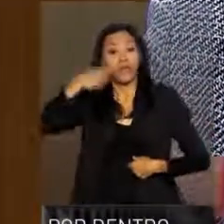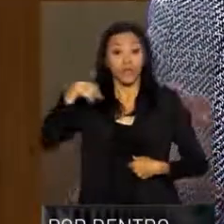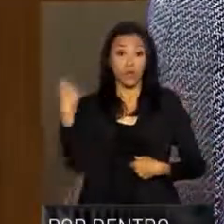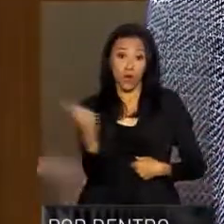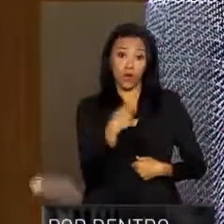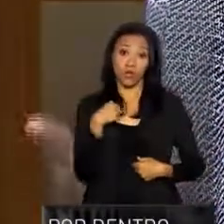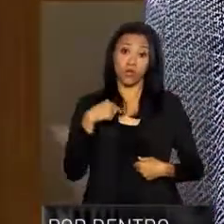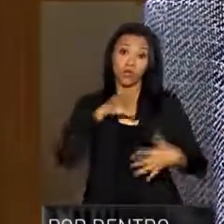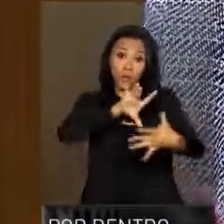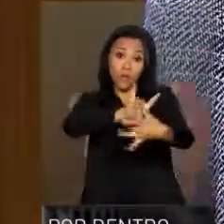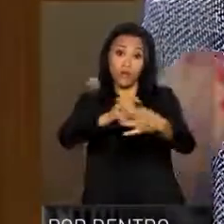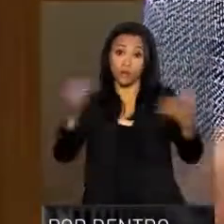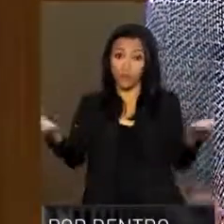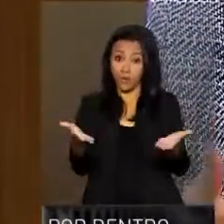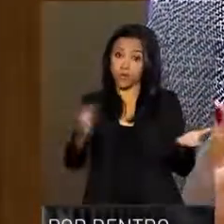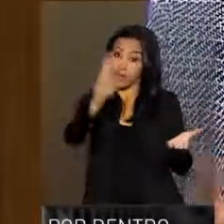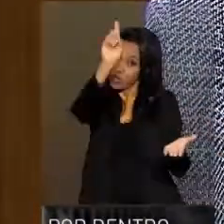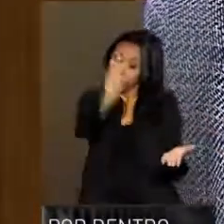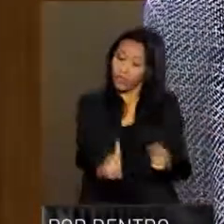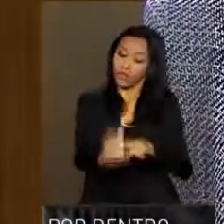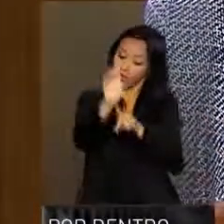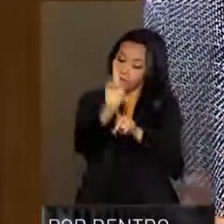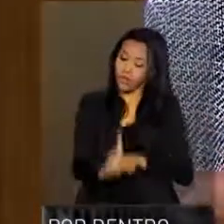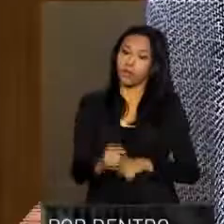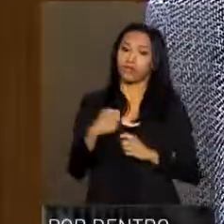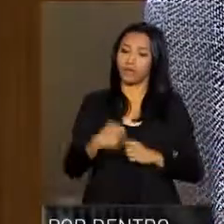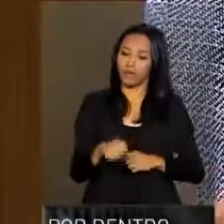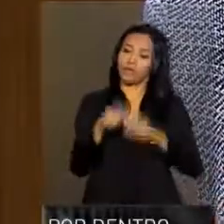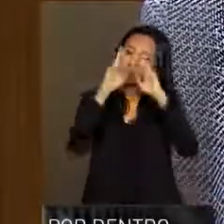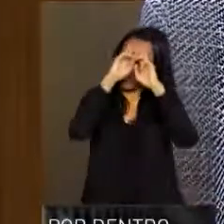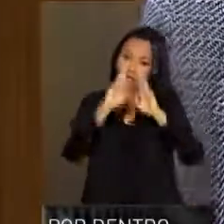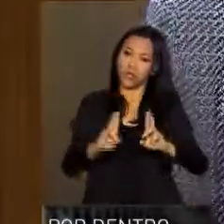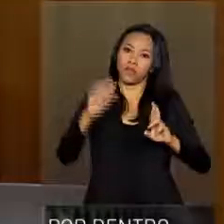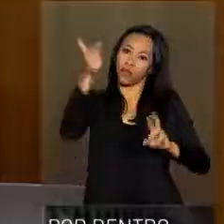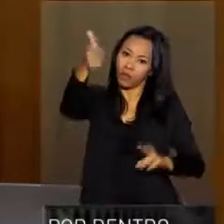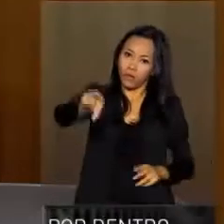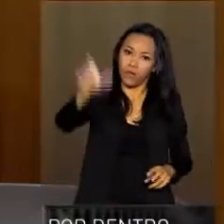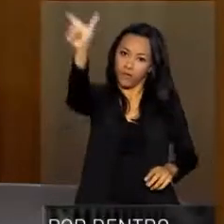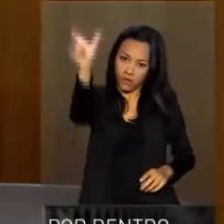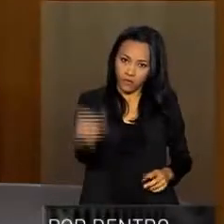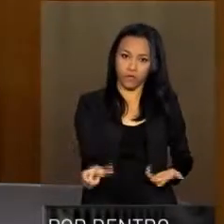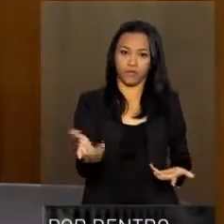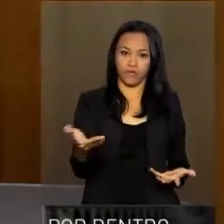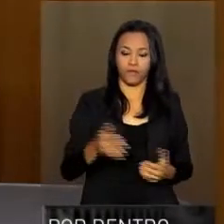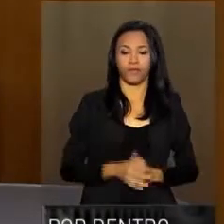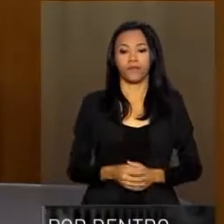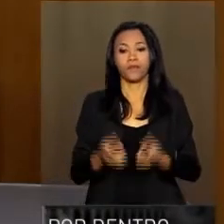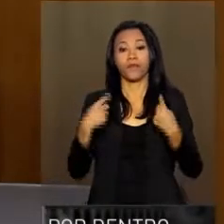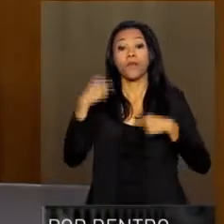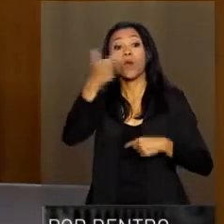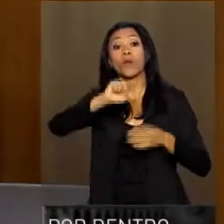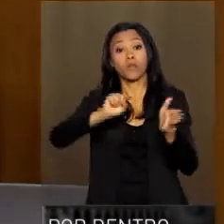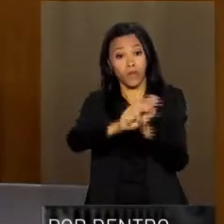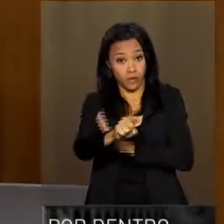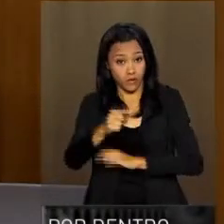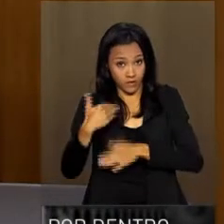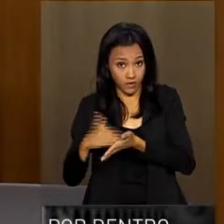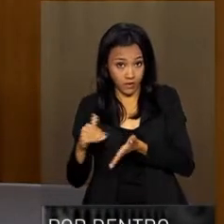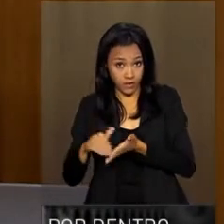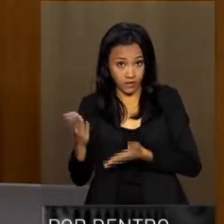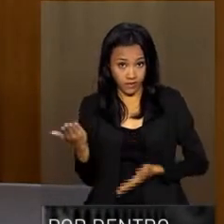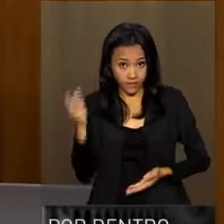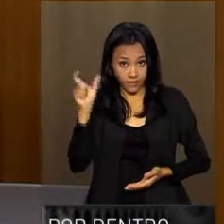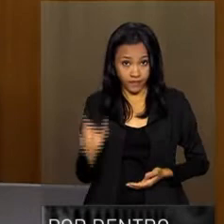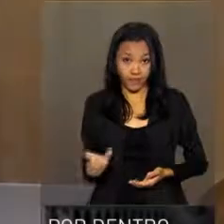direito significa que nós temos que respeitar o direito do outro jogo você tem mais uma pergunta para a secretária a